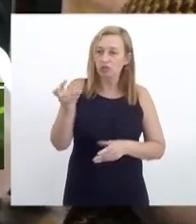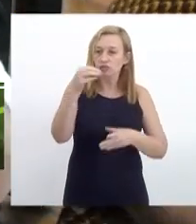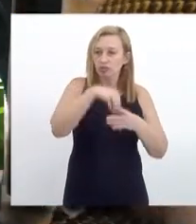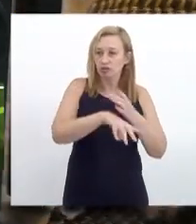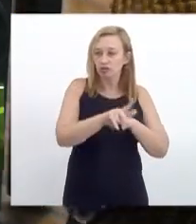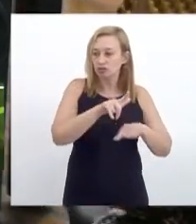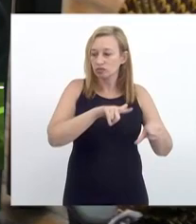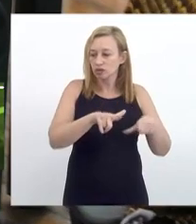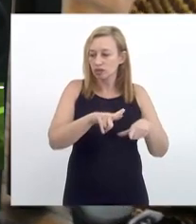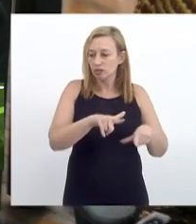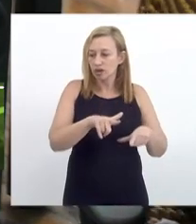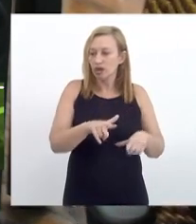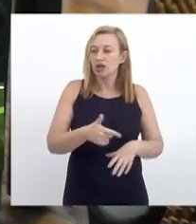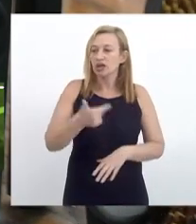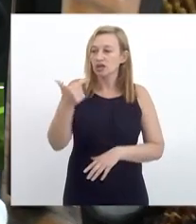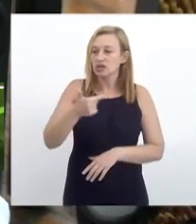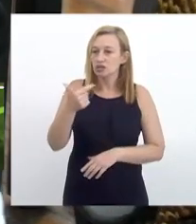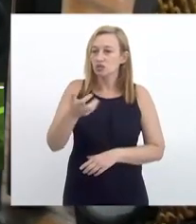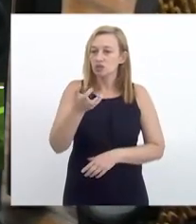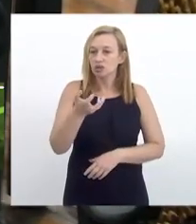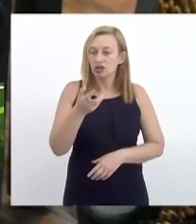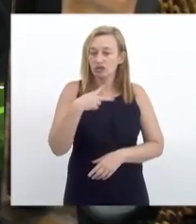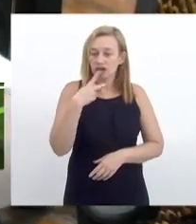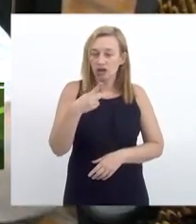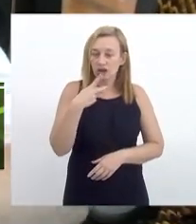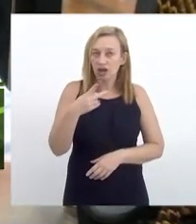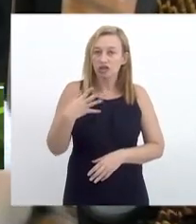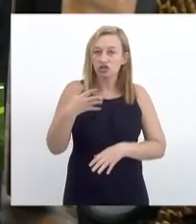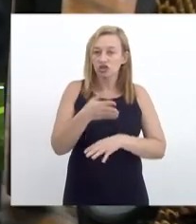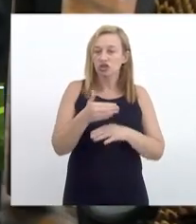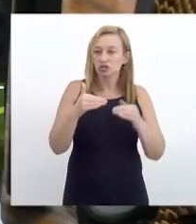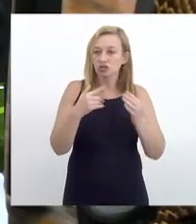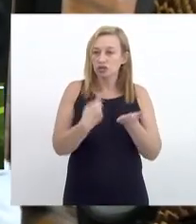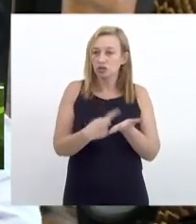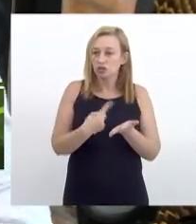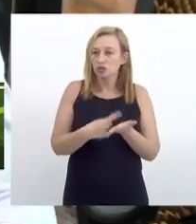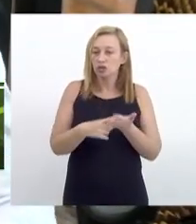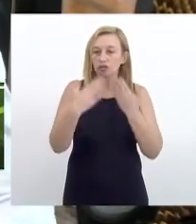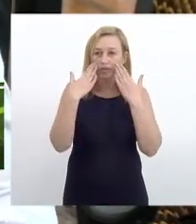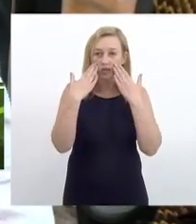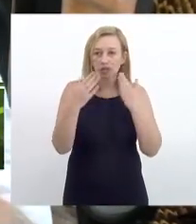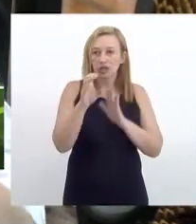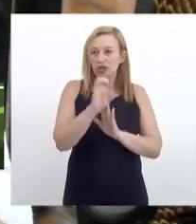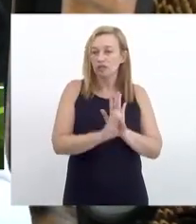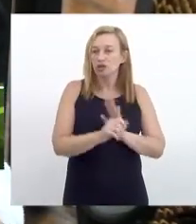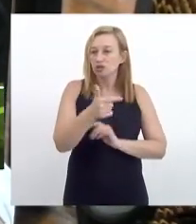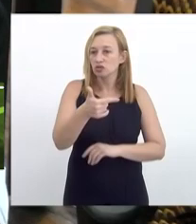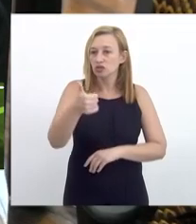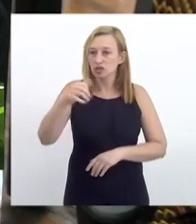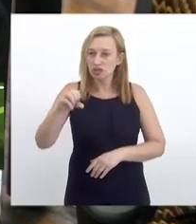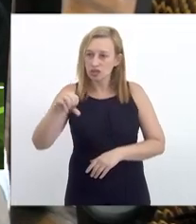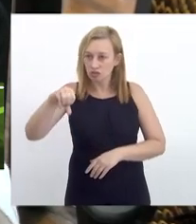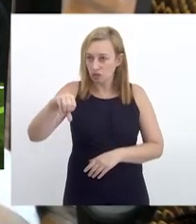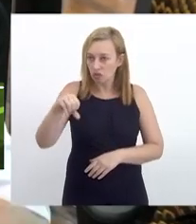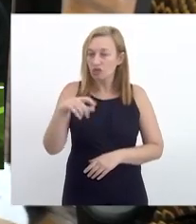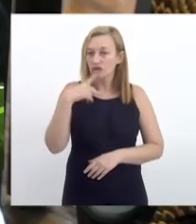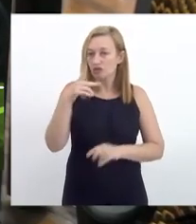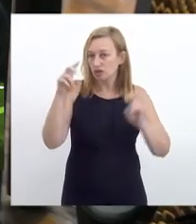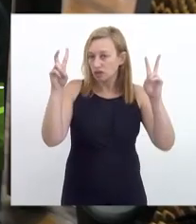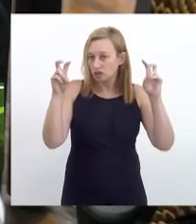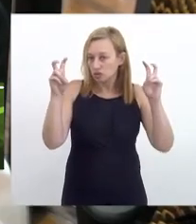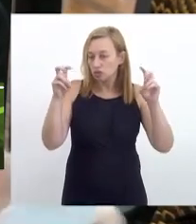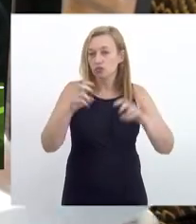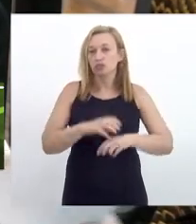Em segundo lugar Eu quero defender Que a gente chegando a esse acordo Eu apresentei a emenda 209 Inclusive que trata disso